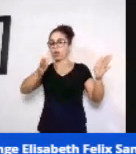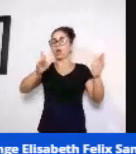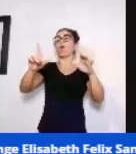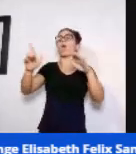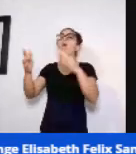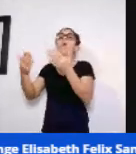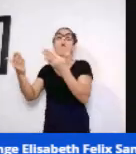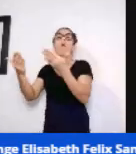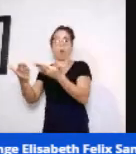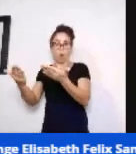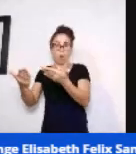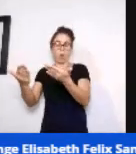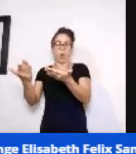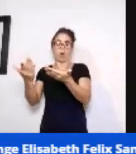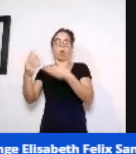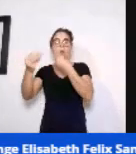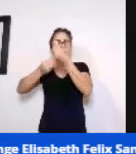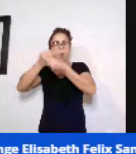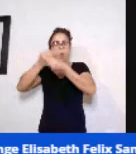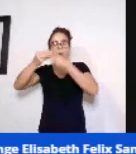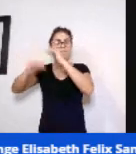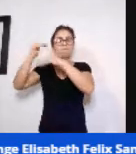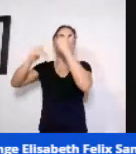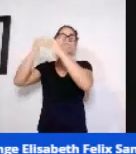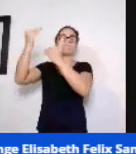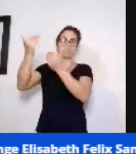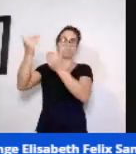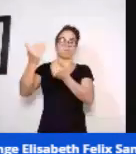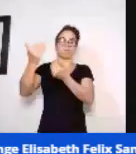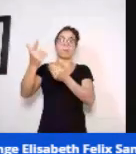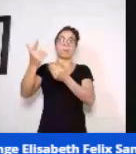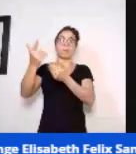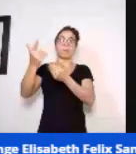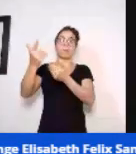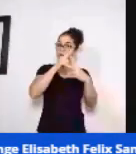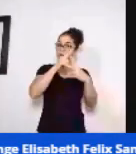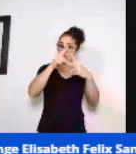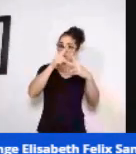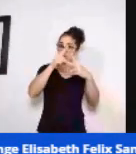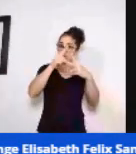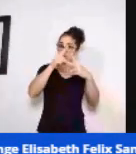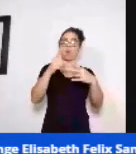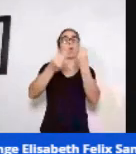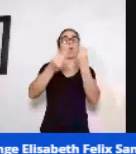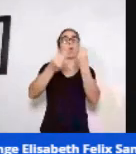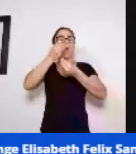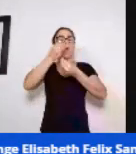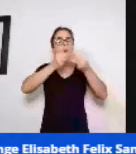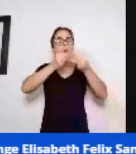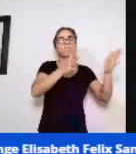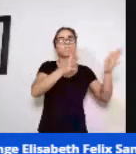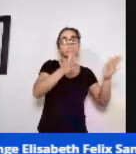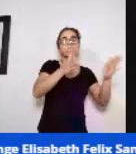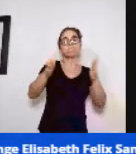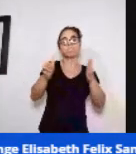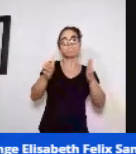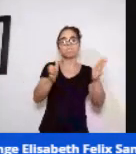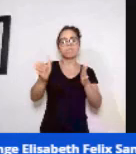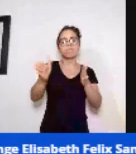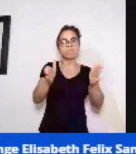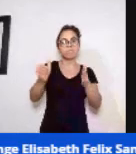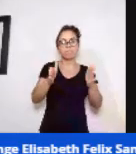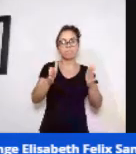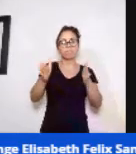nós trouxemos essas duas questões para a discussão emergencial. Como conduzir a mediação do processo de ensino